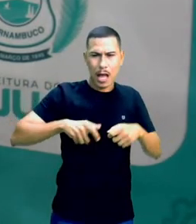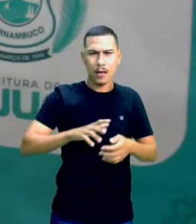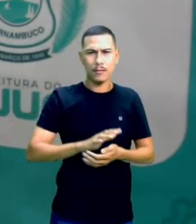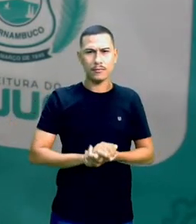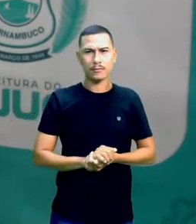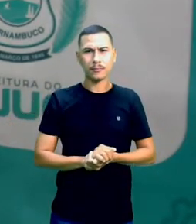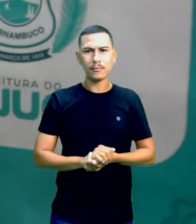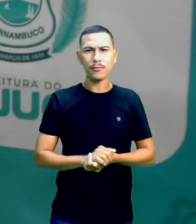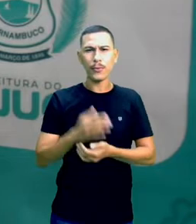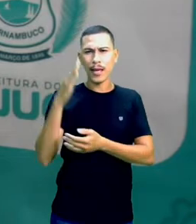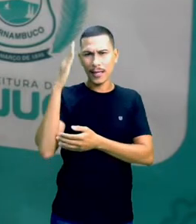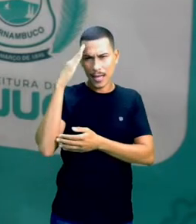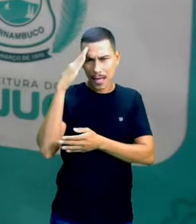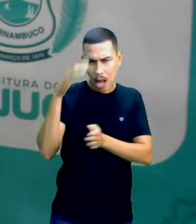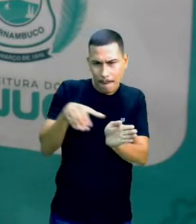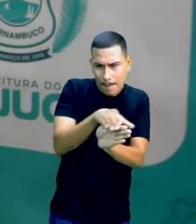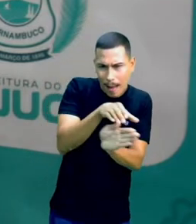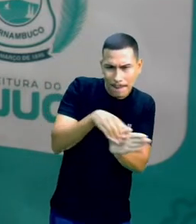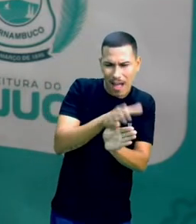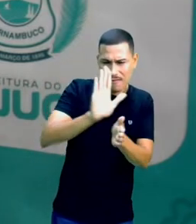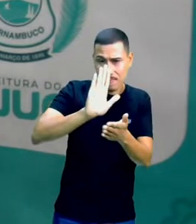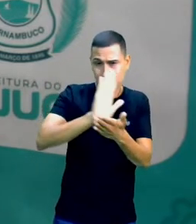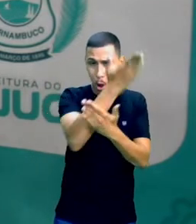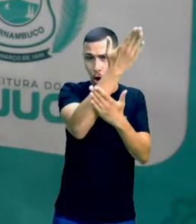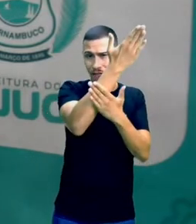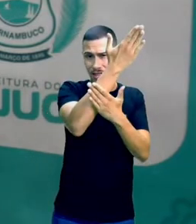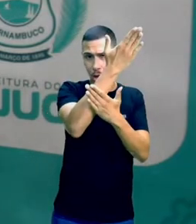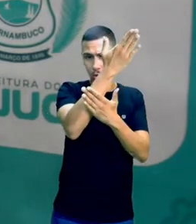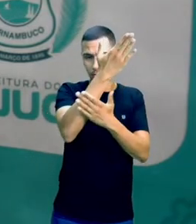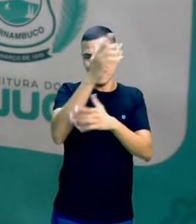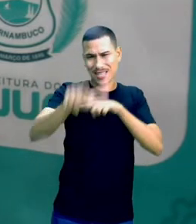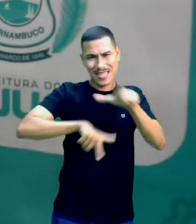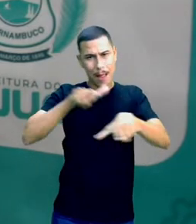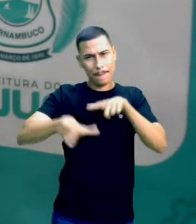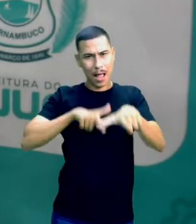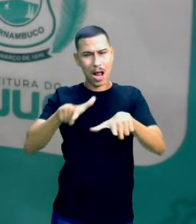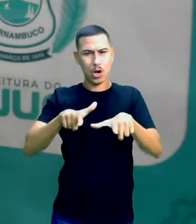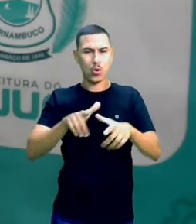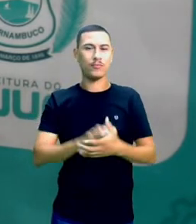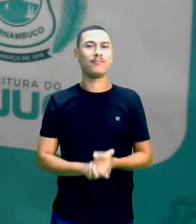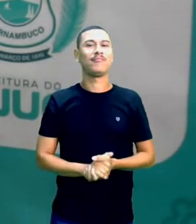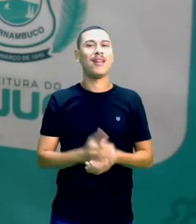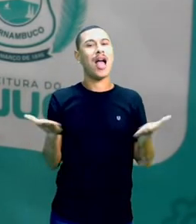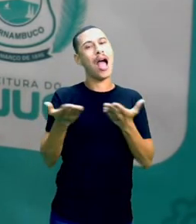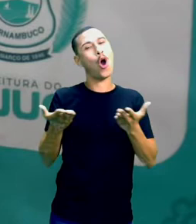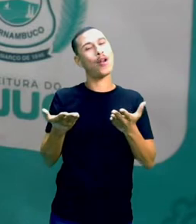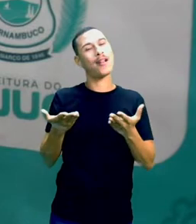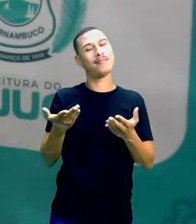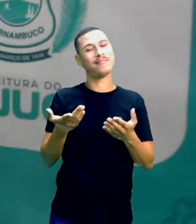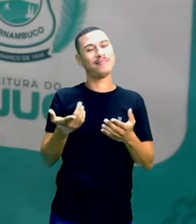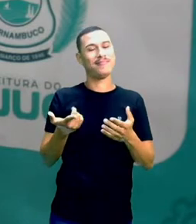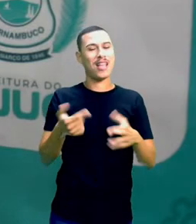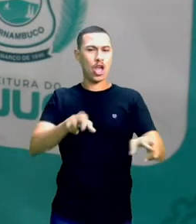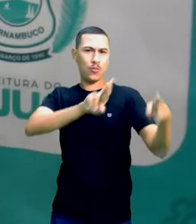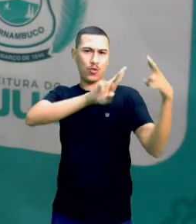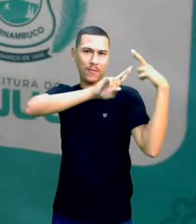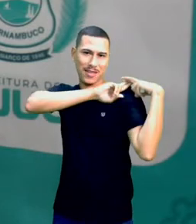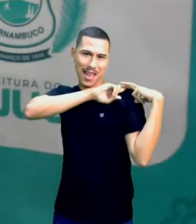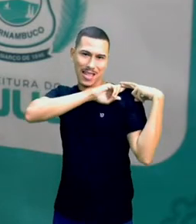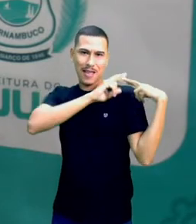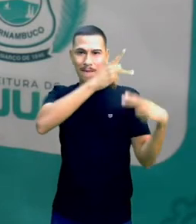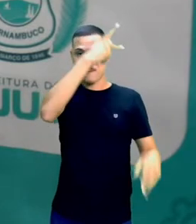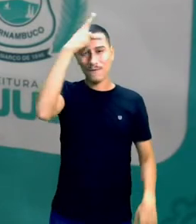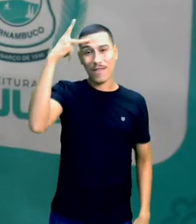um direcionamento de aprovação de suas ações. E aqui entra esse processo, a função dos vereadores